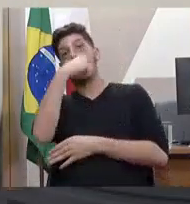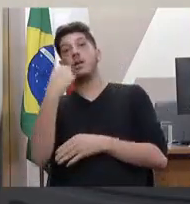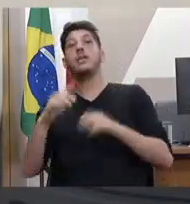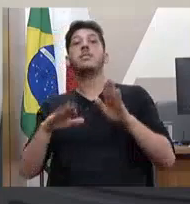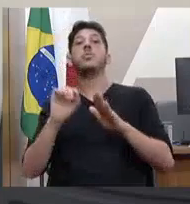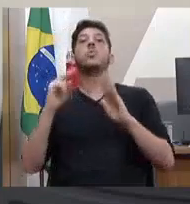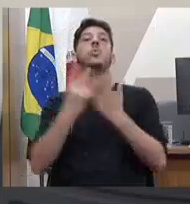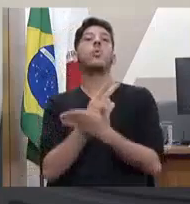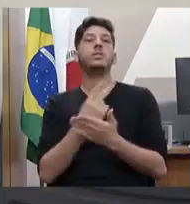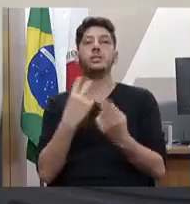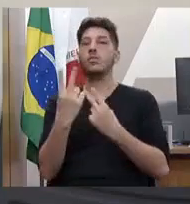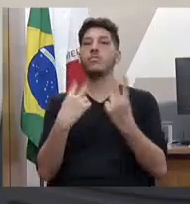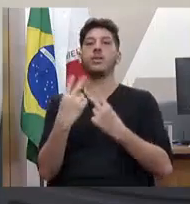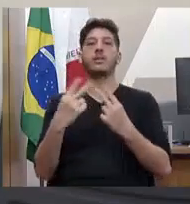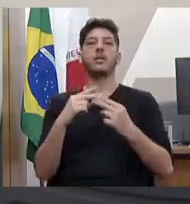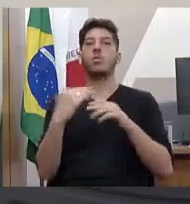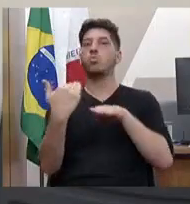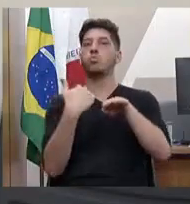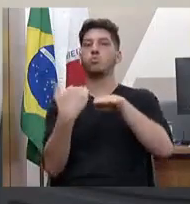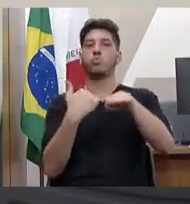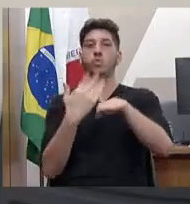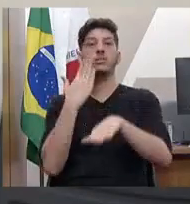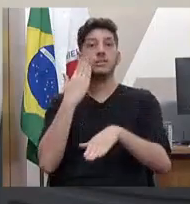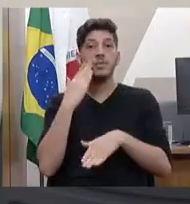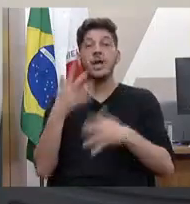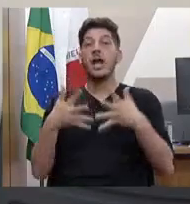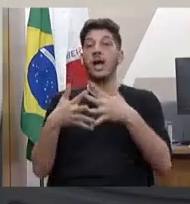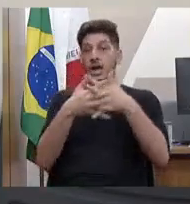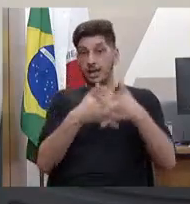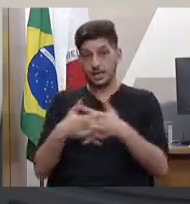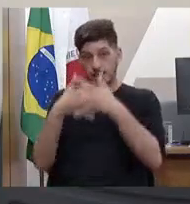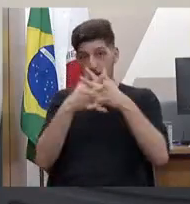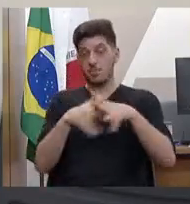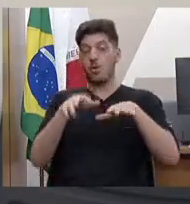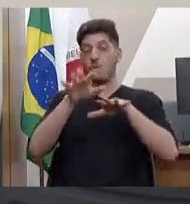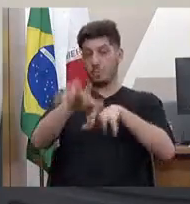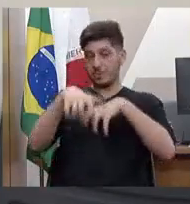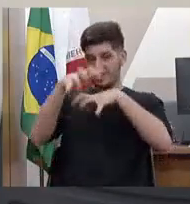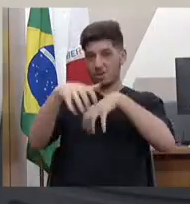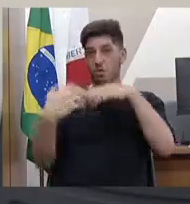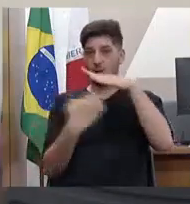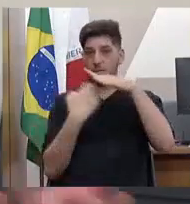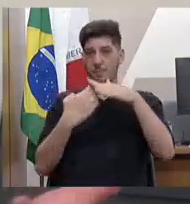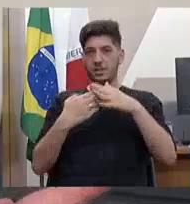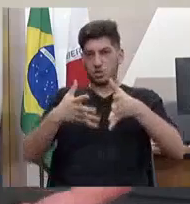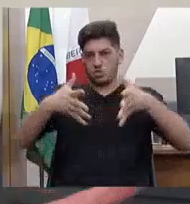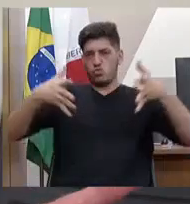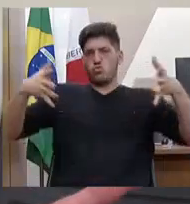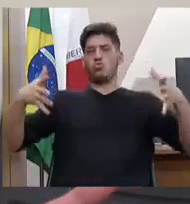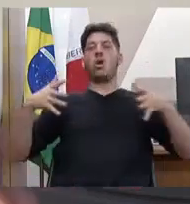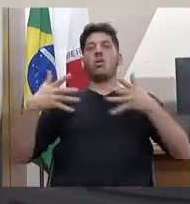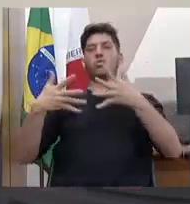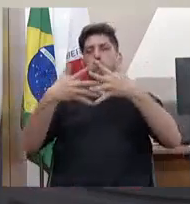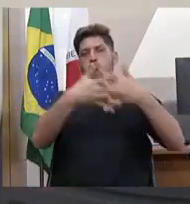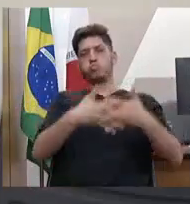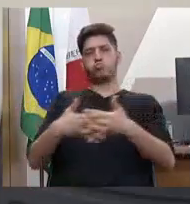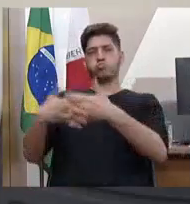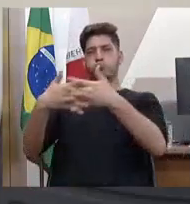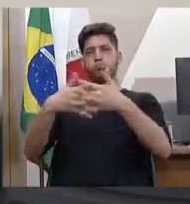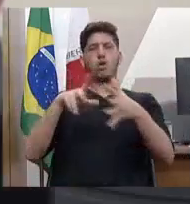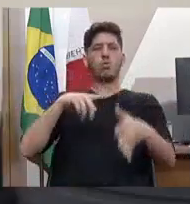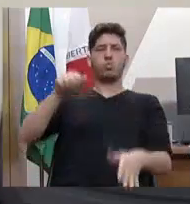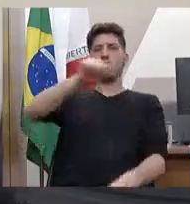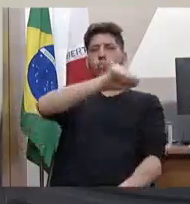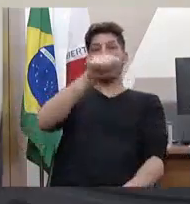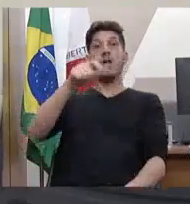e esses caminhões esses caminhões das mineradoras teve uma filmagem com alguém que tava com o Google pro